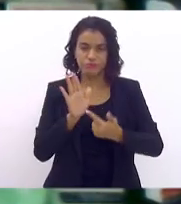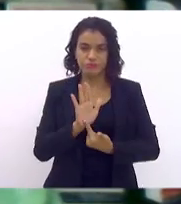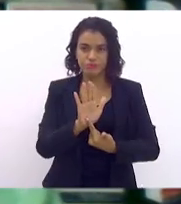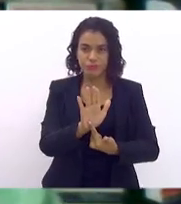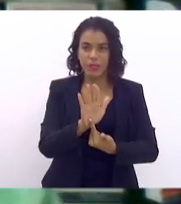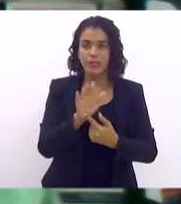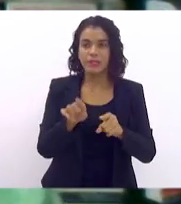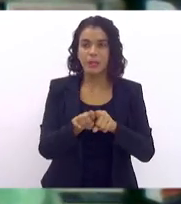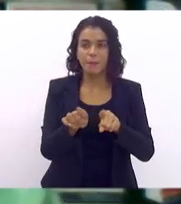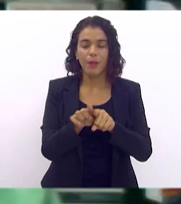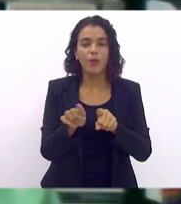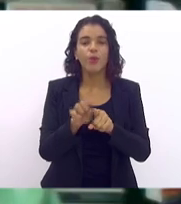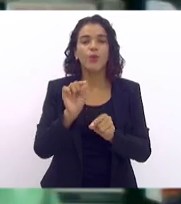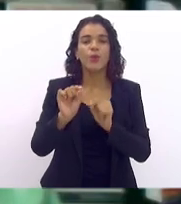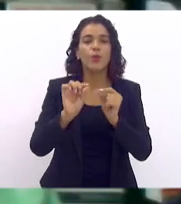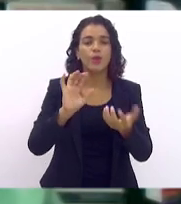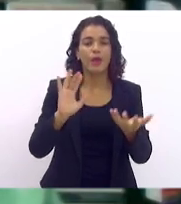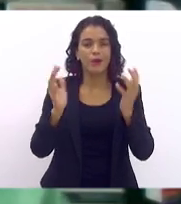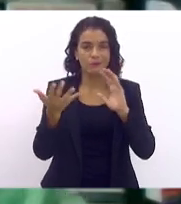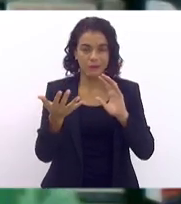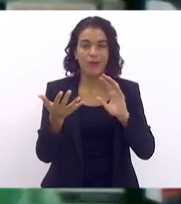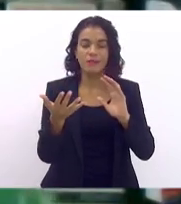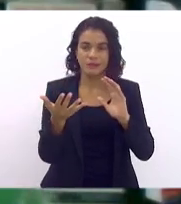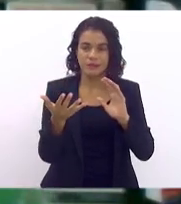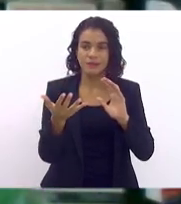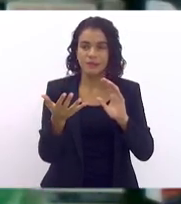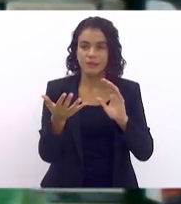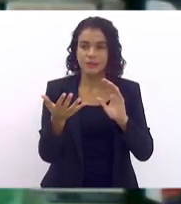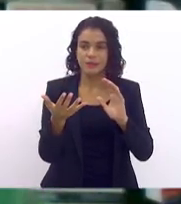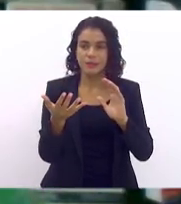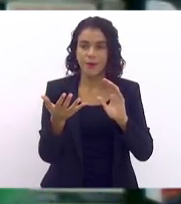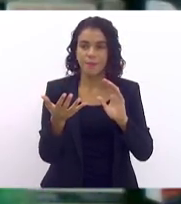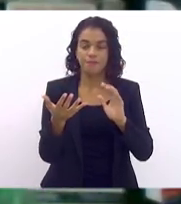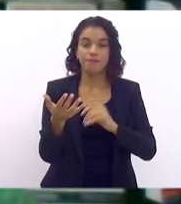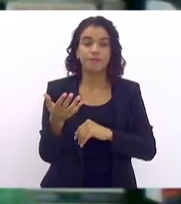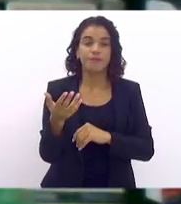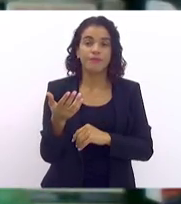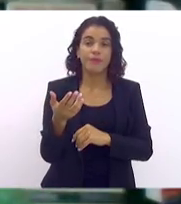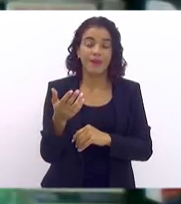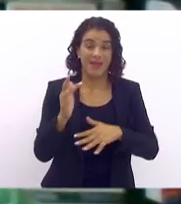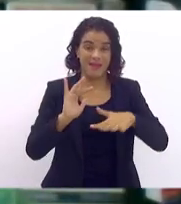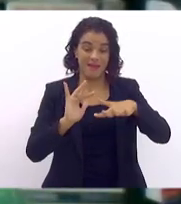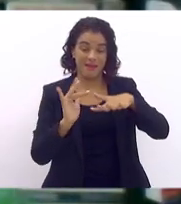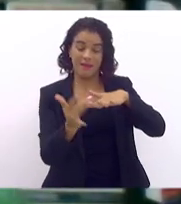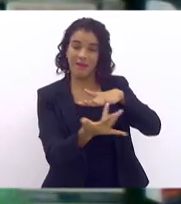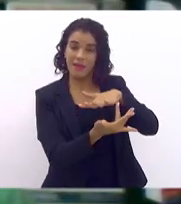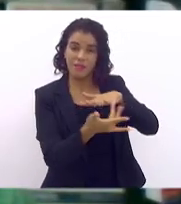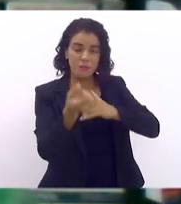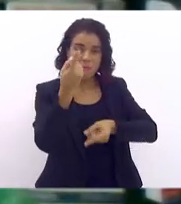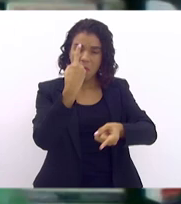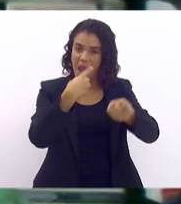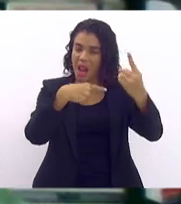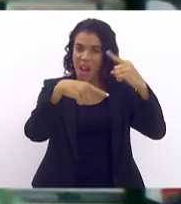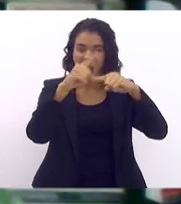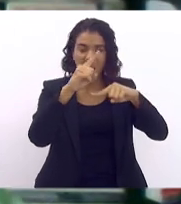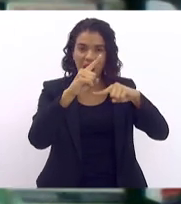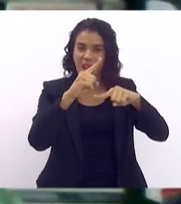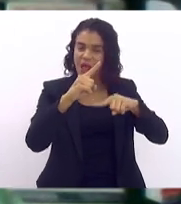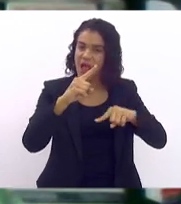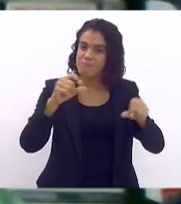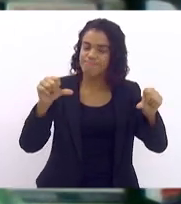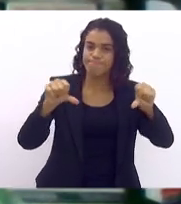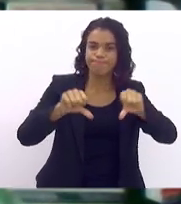aí o que que acontece diante disso? É, eu digo que as redes sociais, elas se tornaram altamente